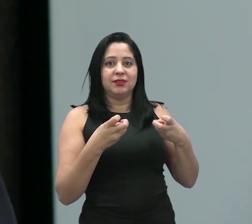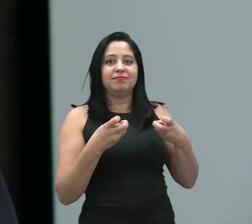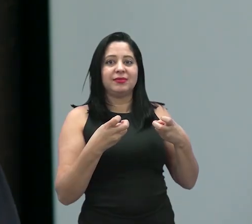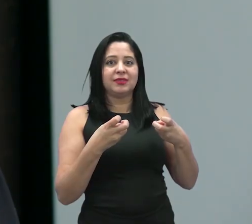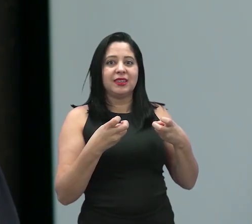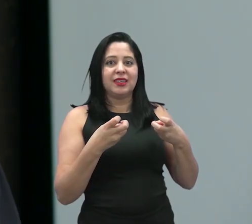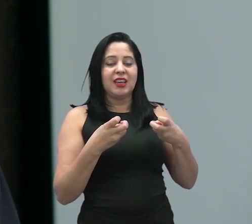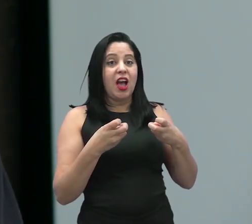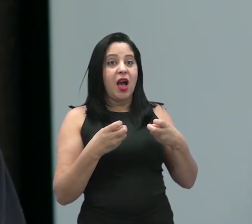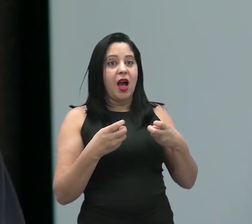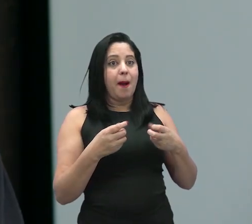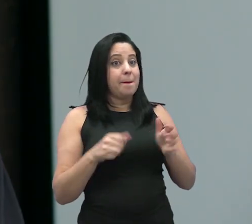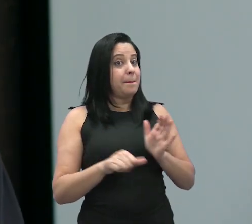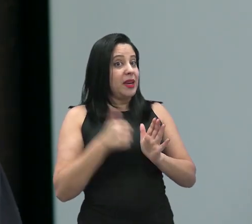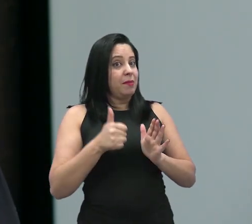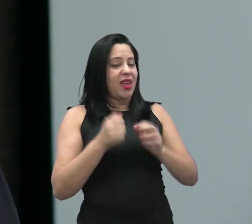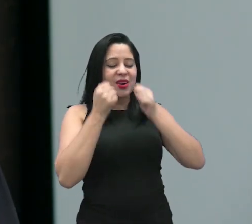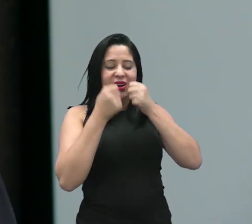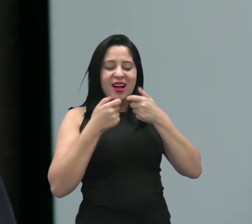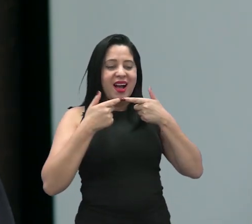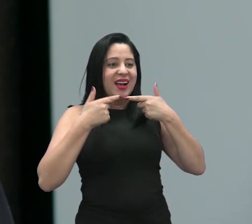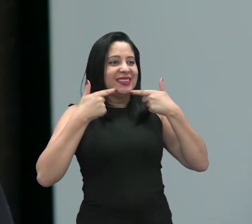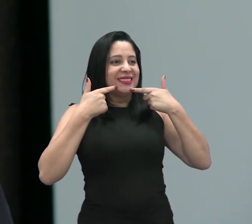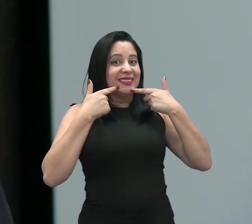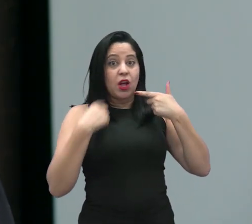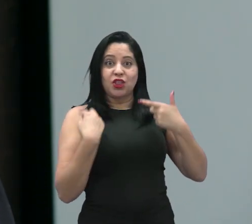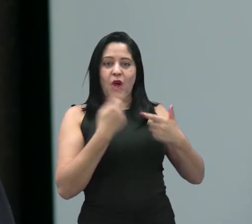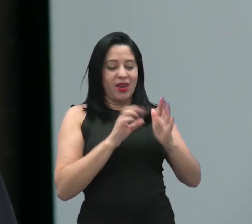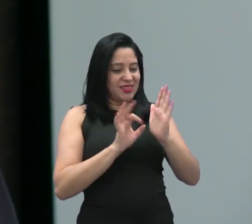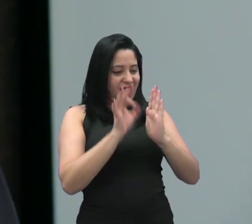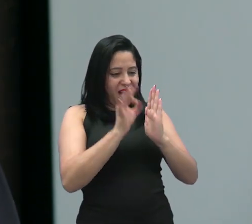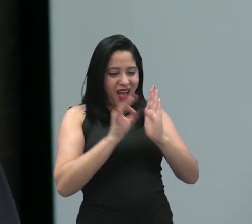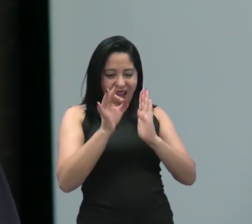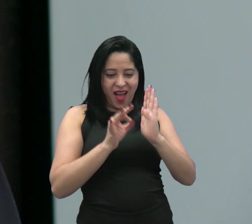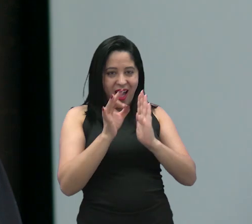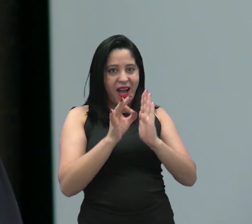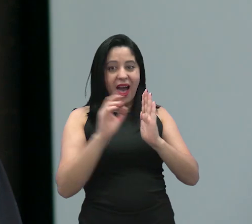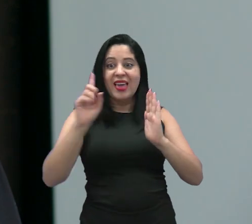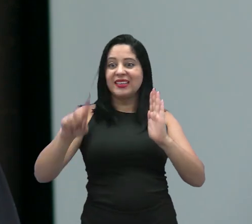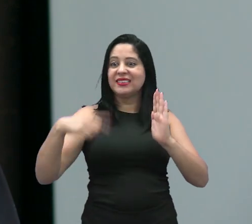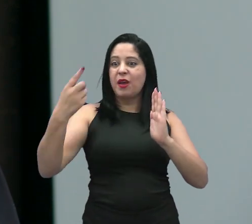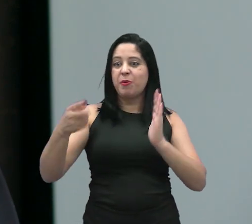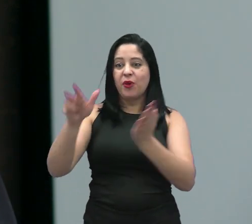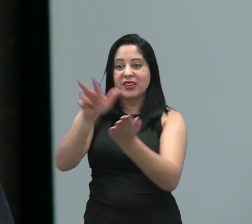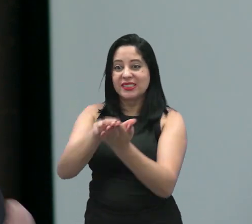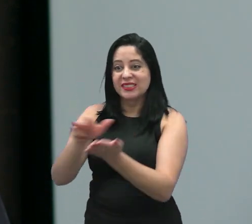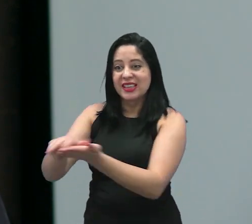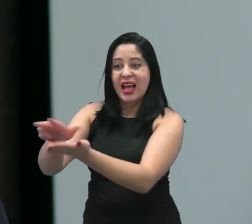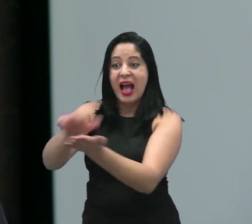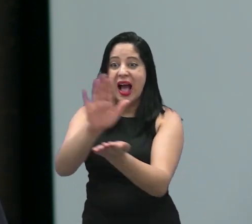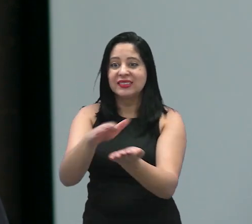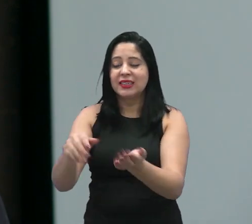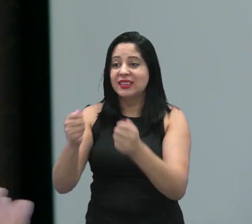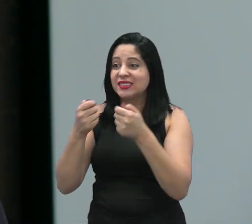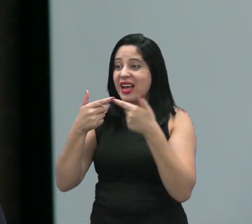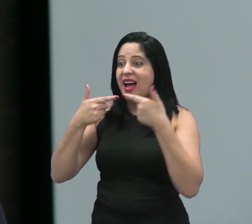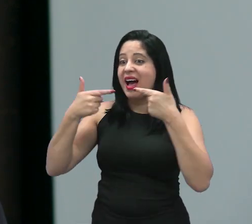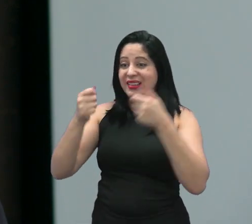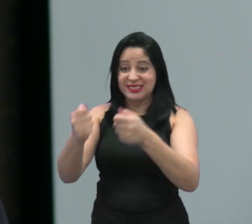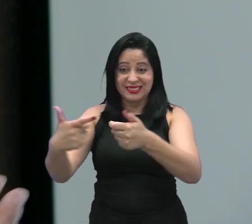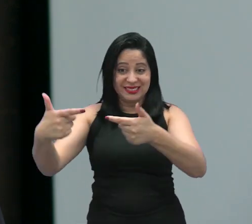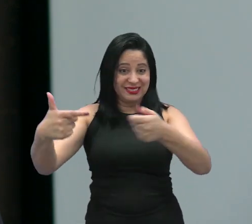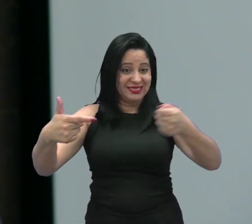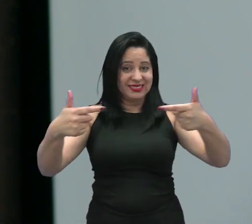você, o primeiro sorriso é de quem faz a boneca, muito e não só de quem recebe. Então, de saber que esse